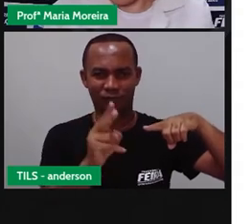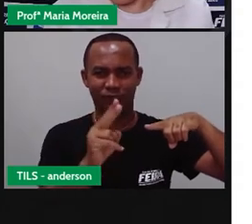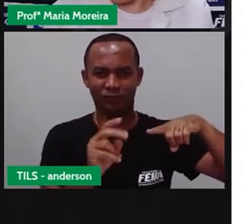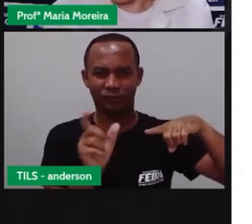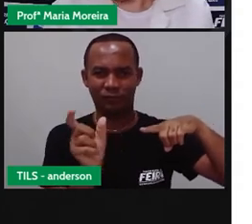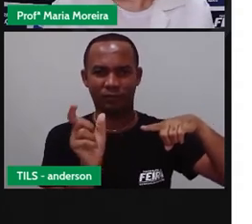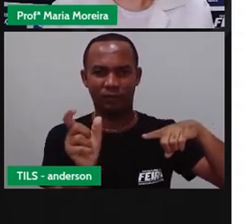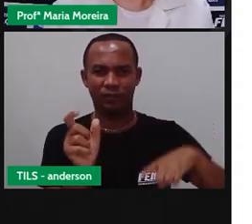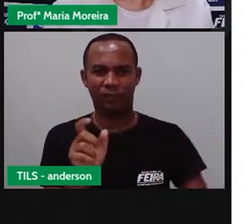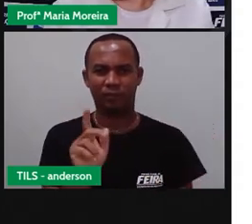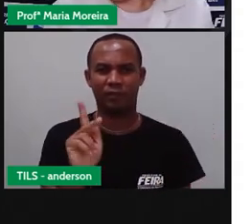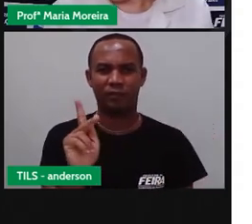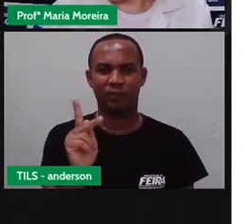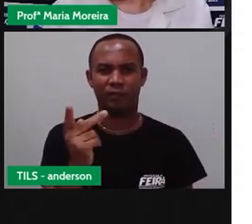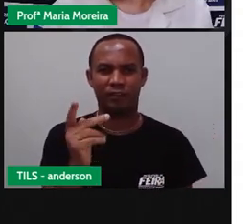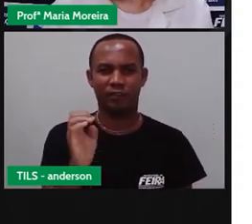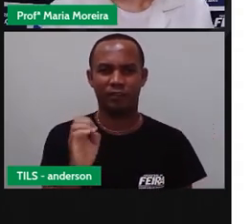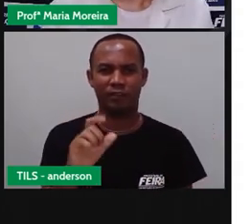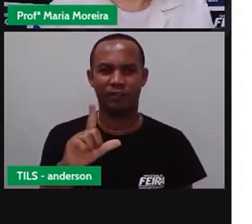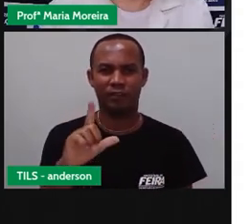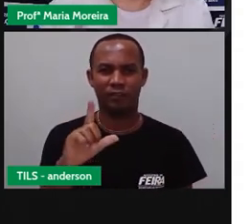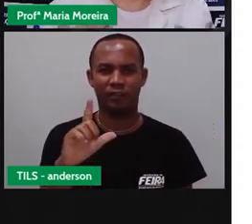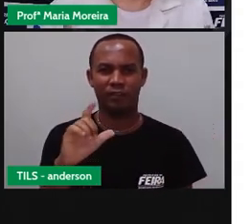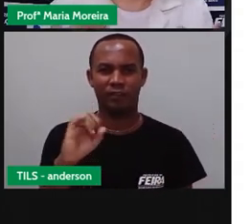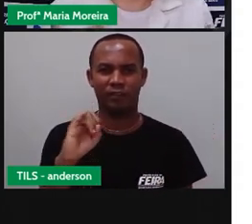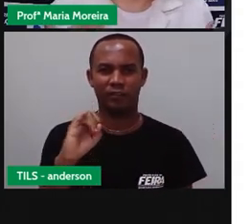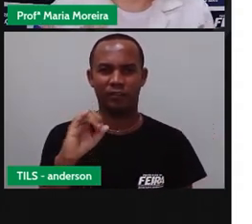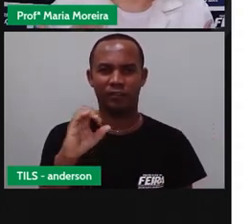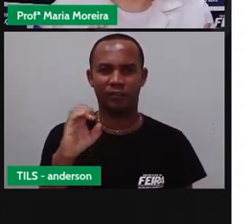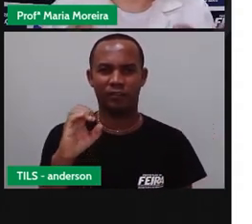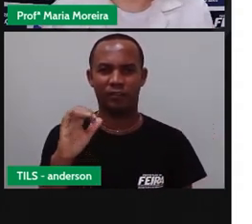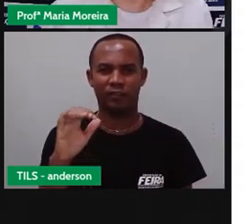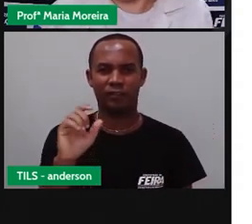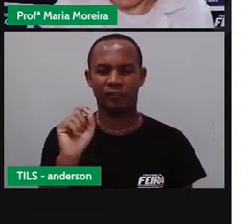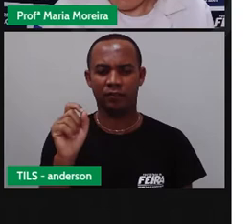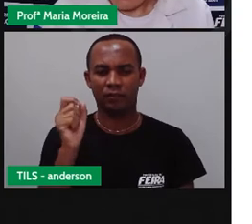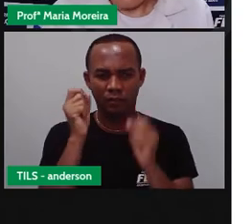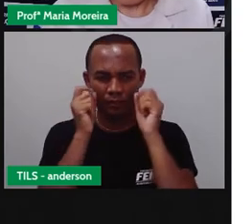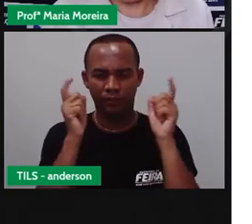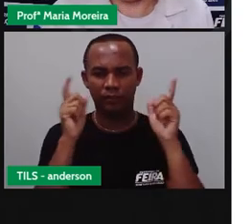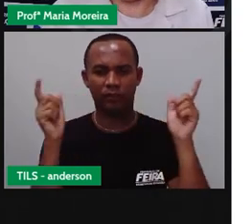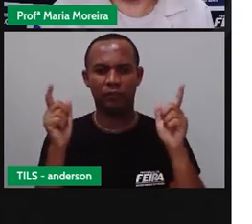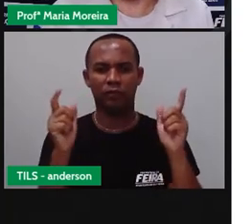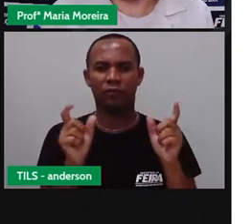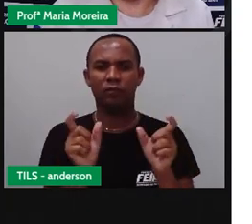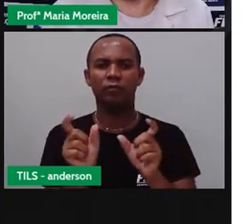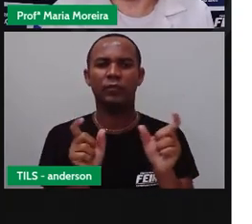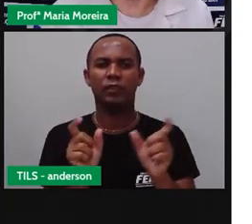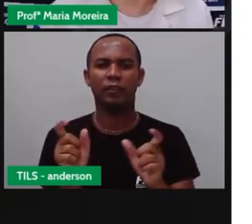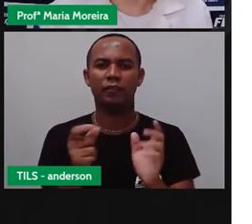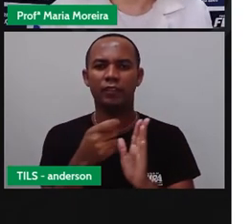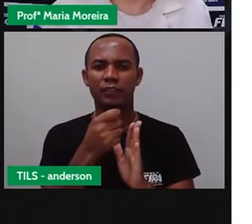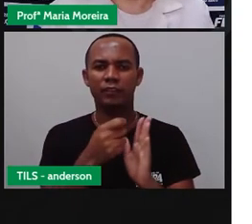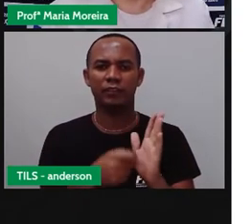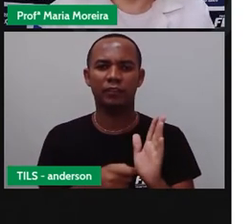palavra estaria errada estarei errada um beijo precisa para pintar o que a nossa ortogra fia